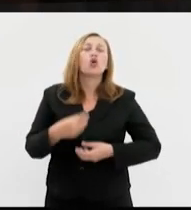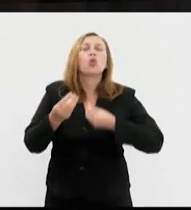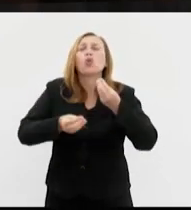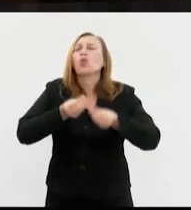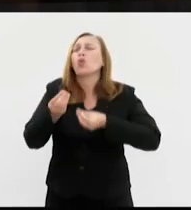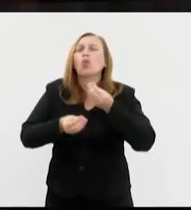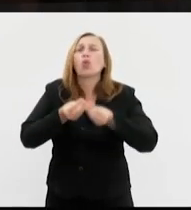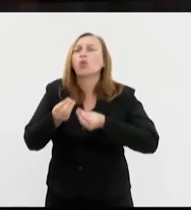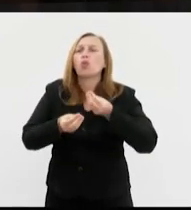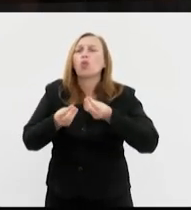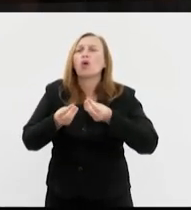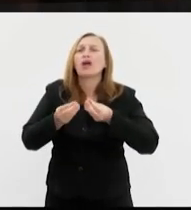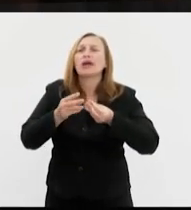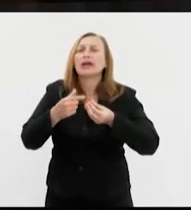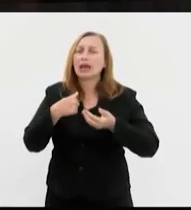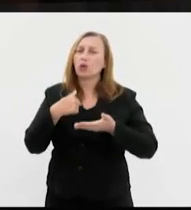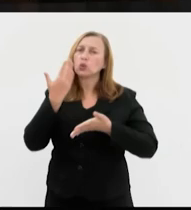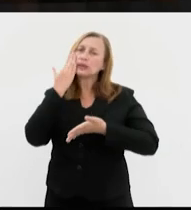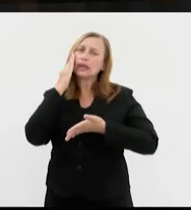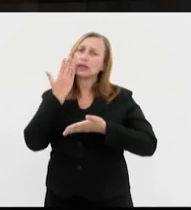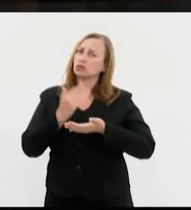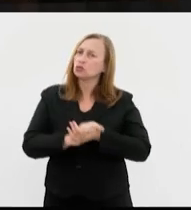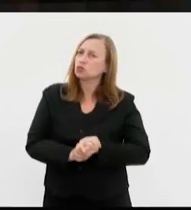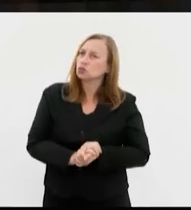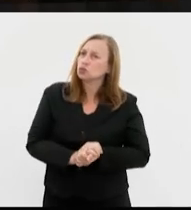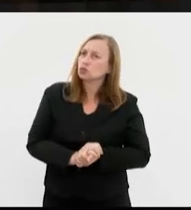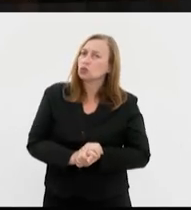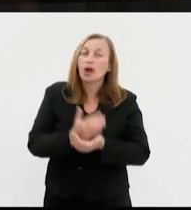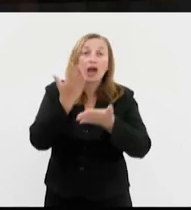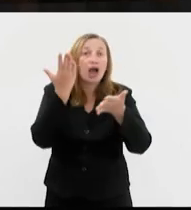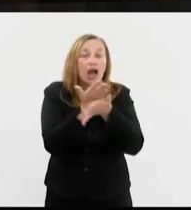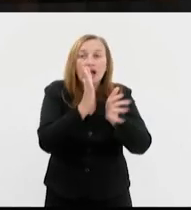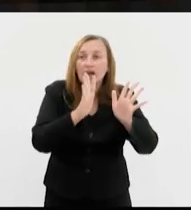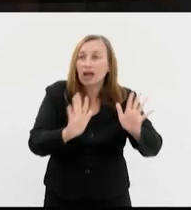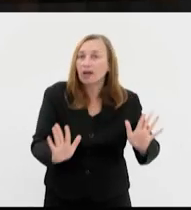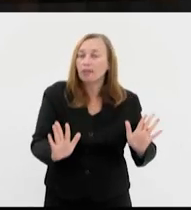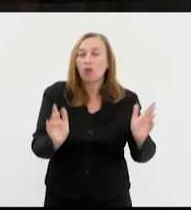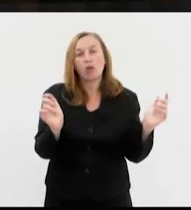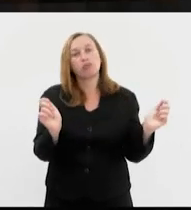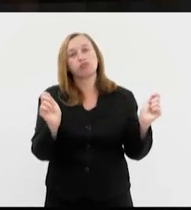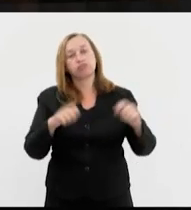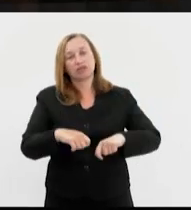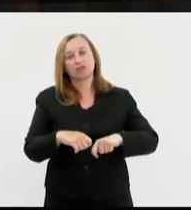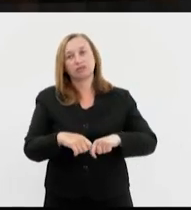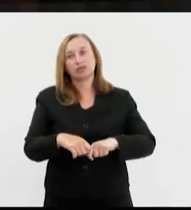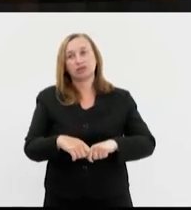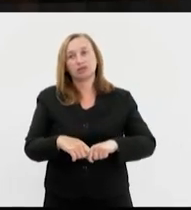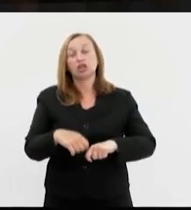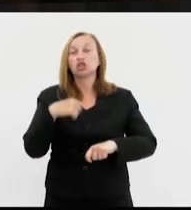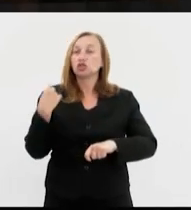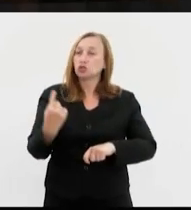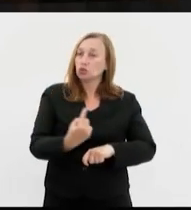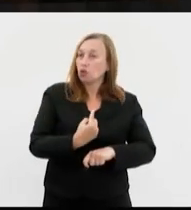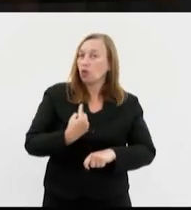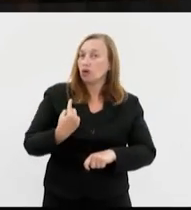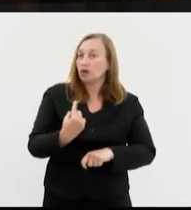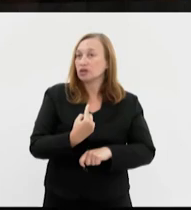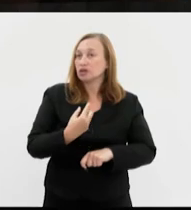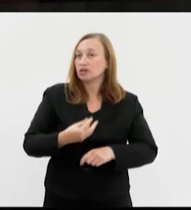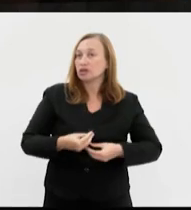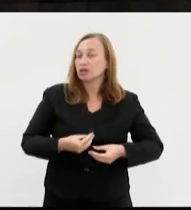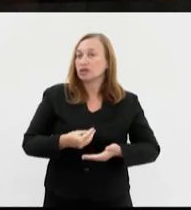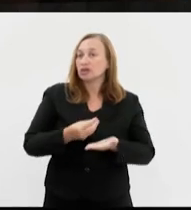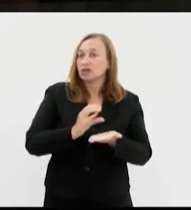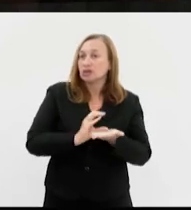eu interpreto? Que acabou a possibilidade de nós concedermos